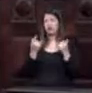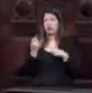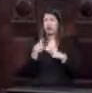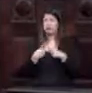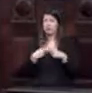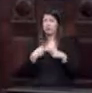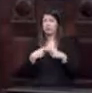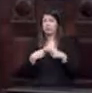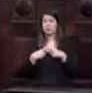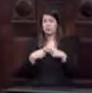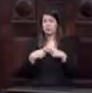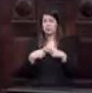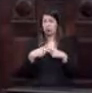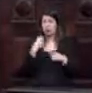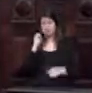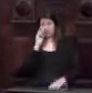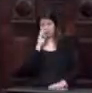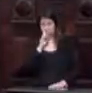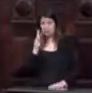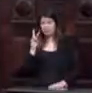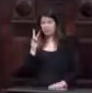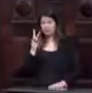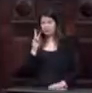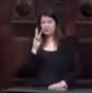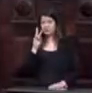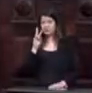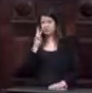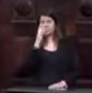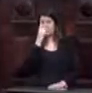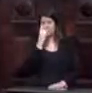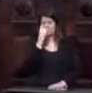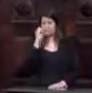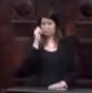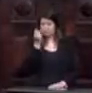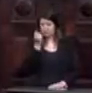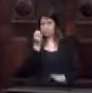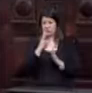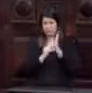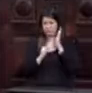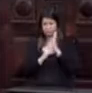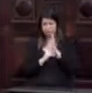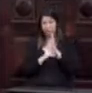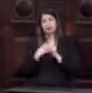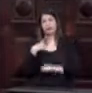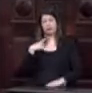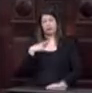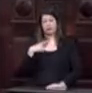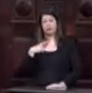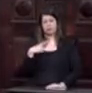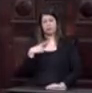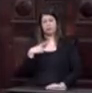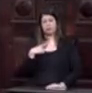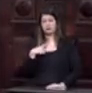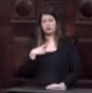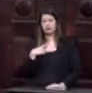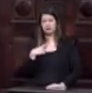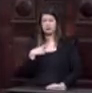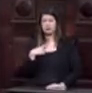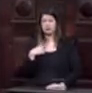Quando se olharmos as 106 emendas, tem emendas